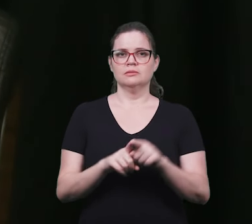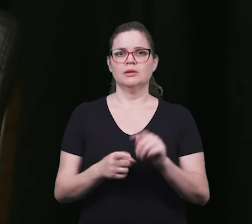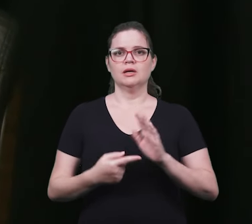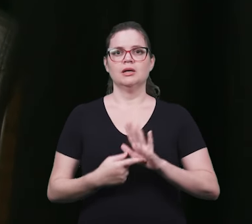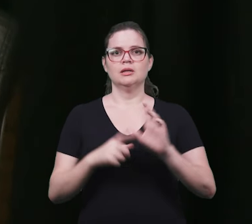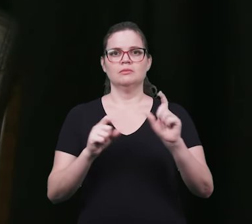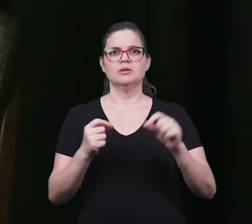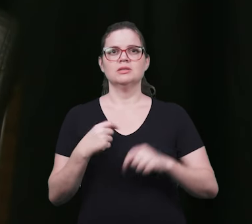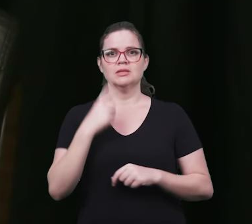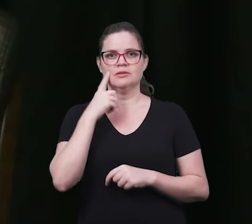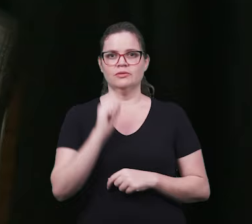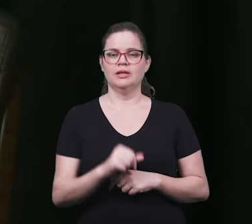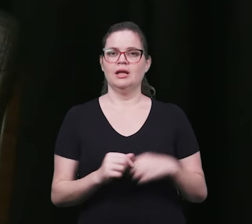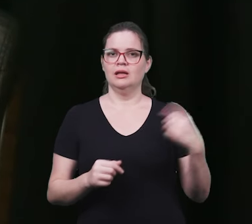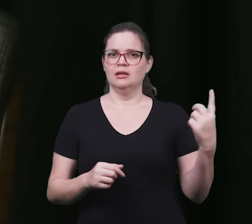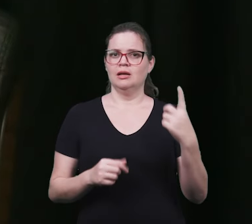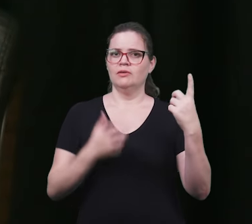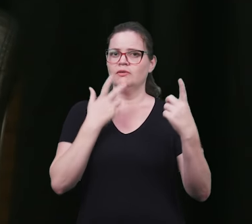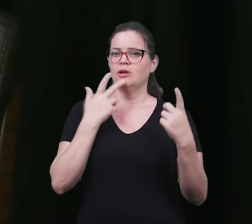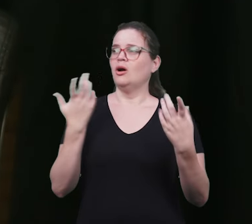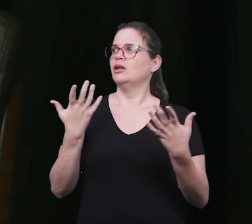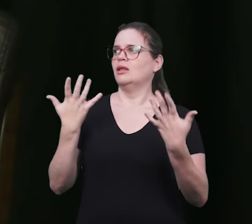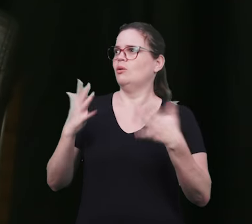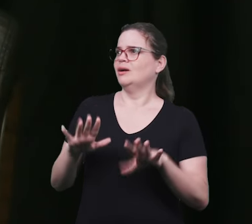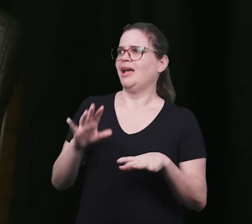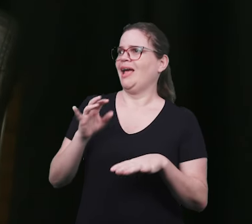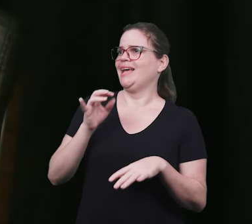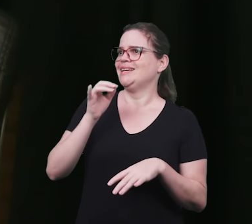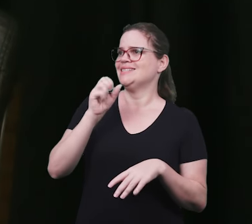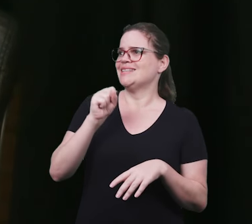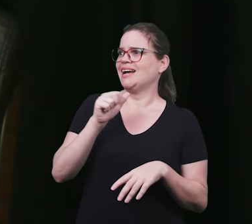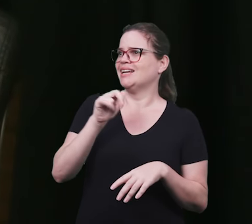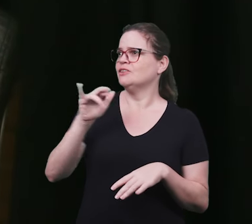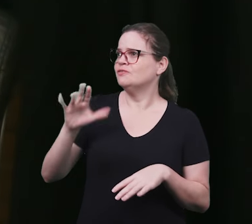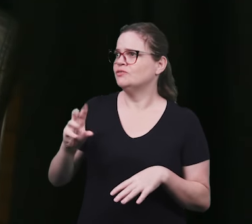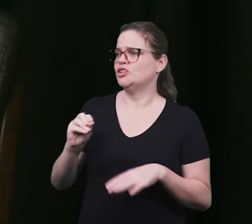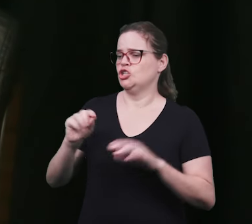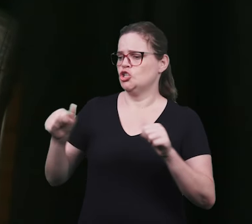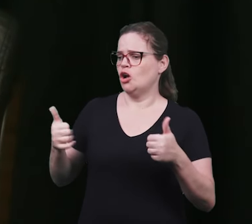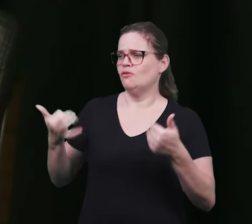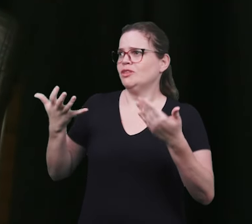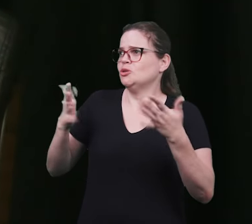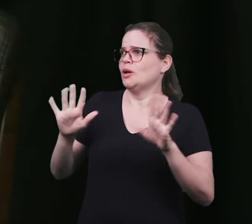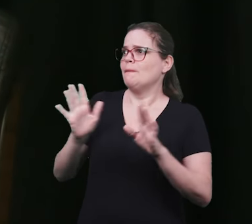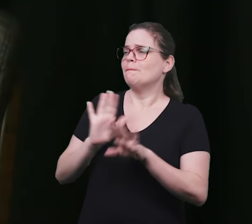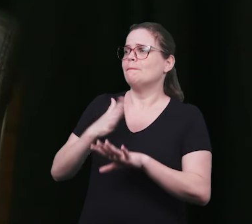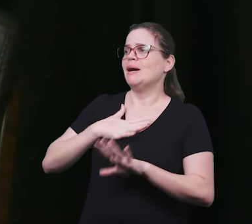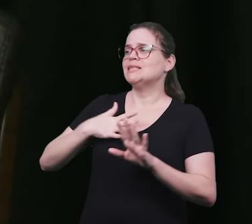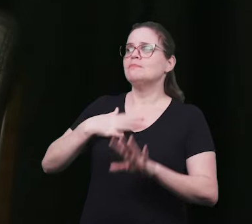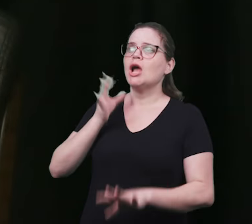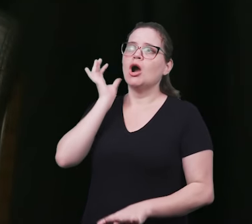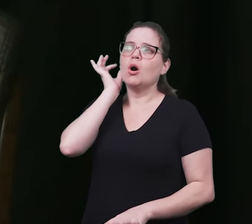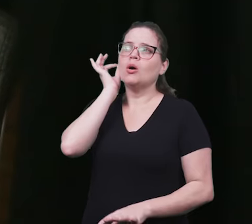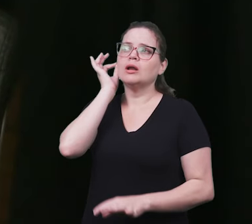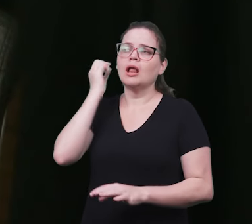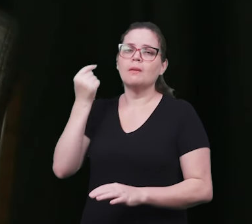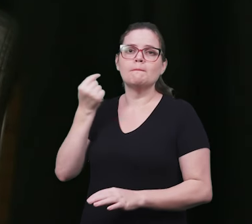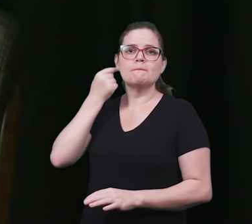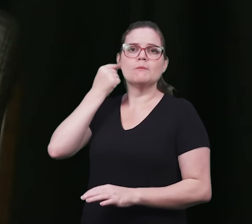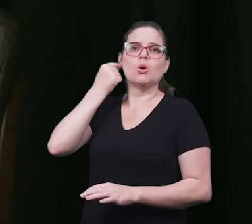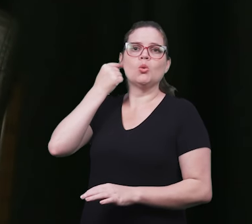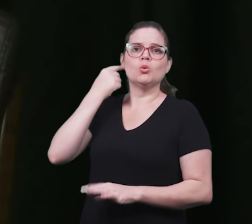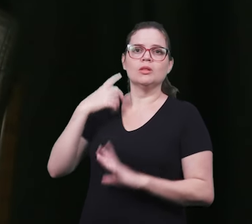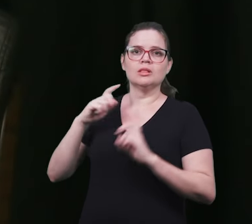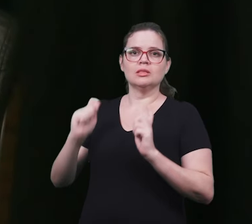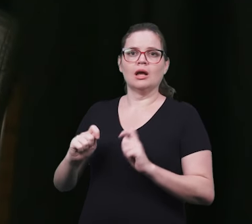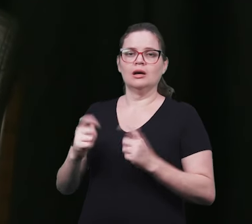e oferta não quisesse, a minha orelha furaste. Quando o Senhor Davi fala assim, ele estava falando que o Senhor não estava requerendo nenhum